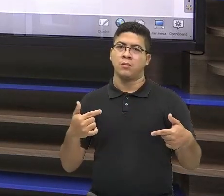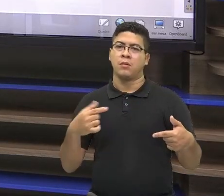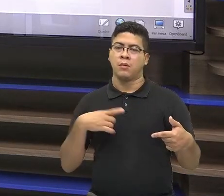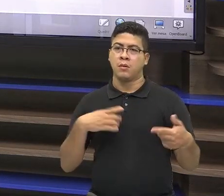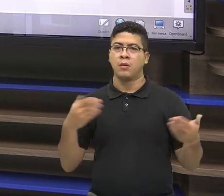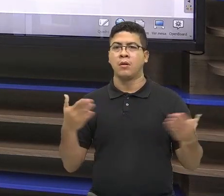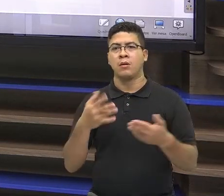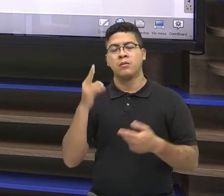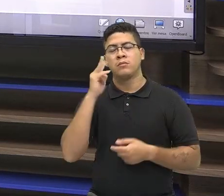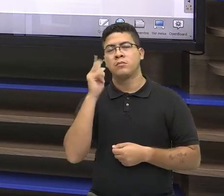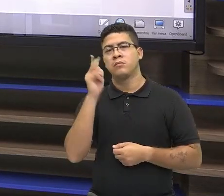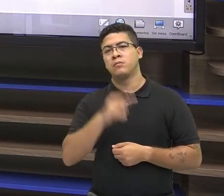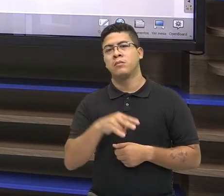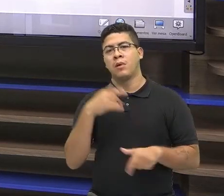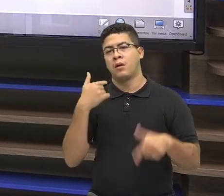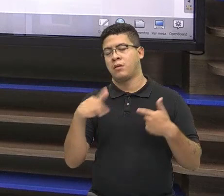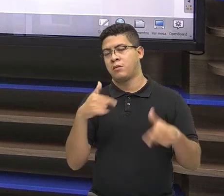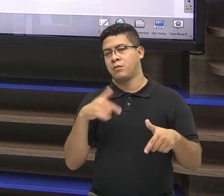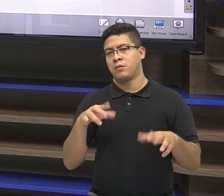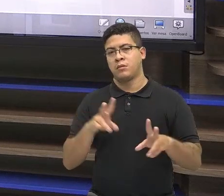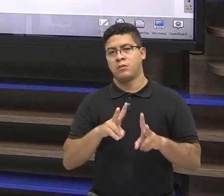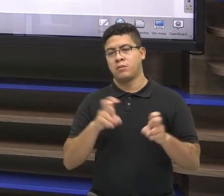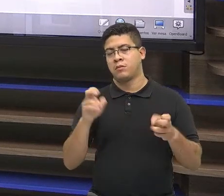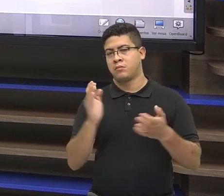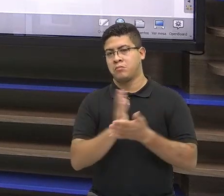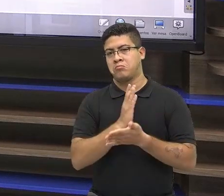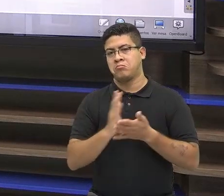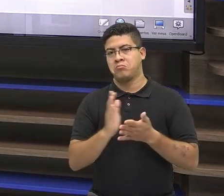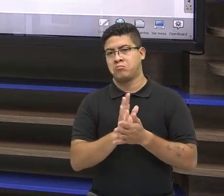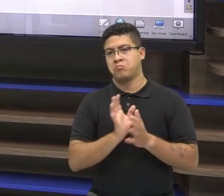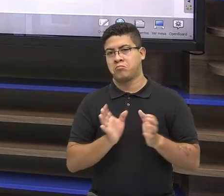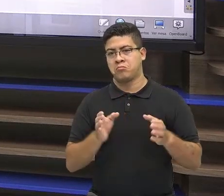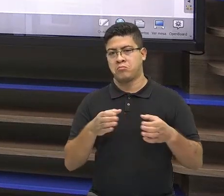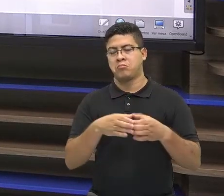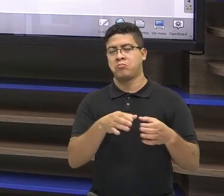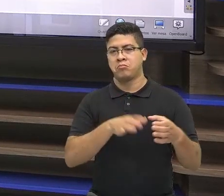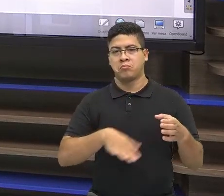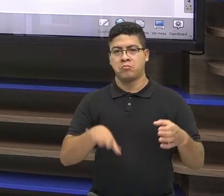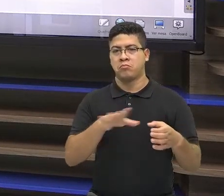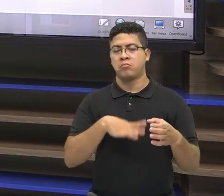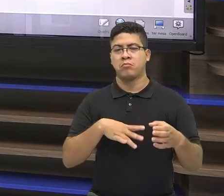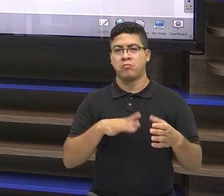gente trabalhou, né, algumas situações características, um pouco do